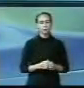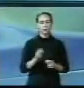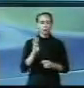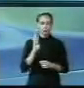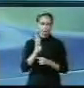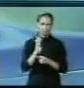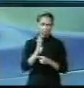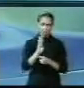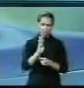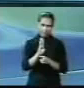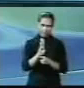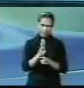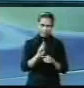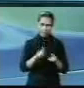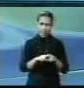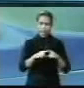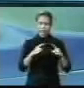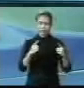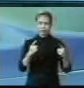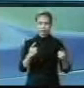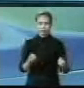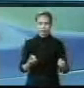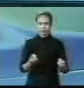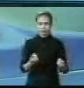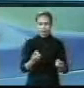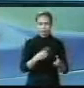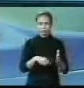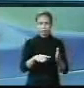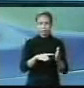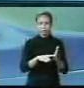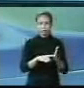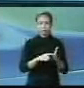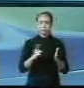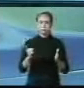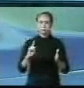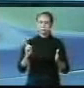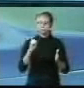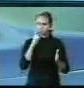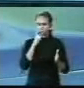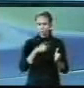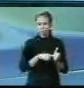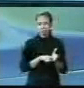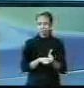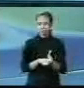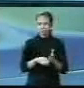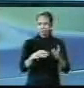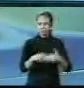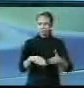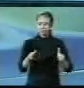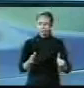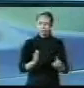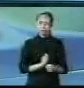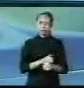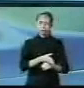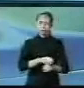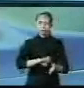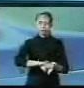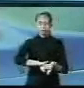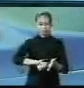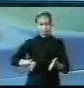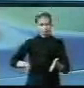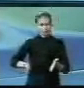Porém, o objetivo do proxy não é verificar os pacotes que entram e saem da rede, certo? Ele tem um outro objetivo que é um pouco